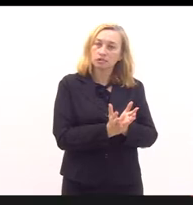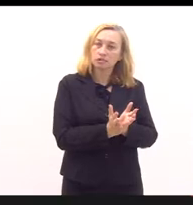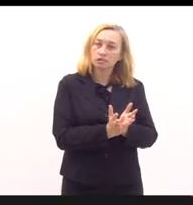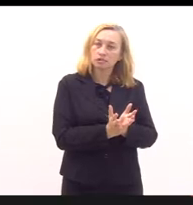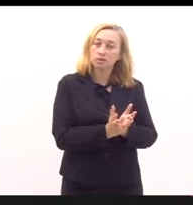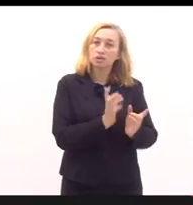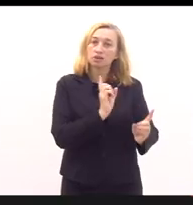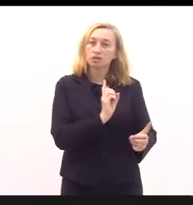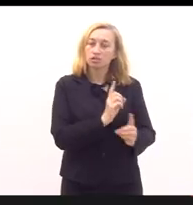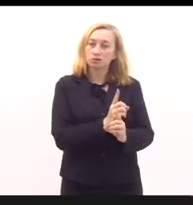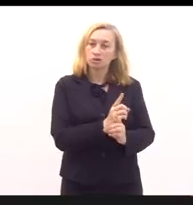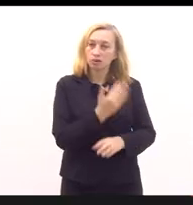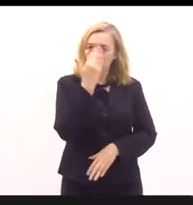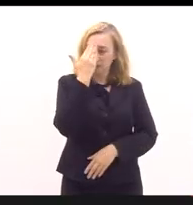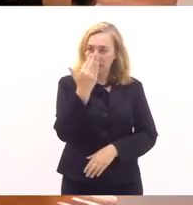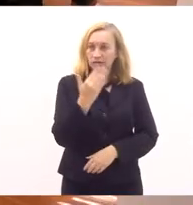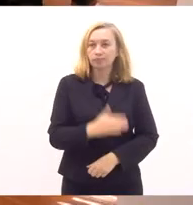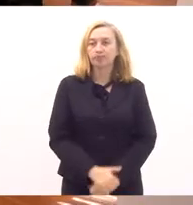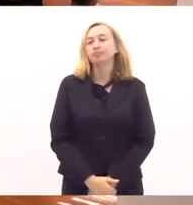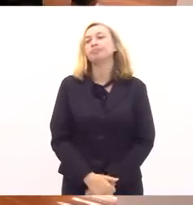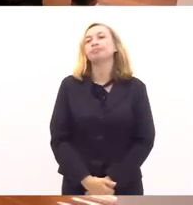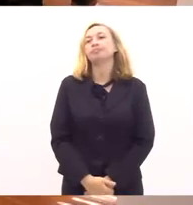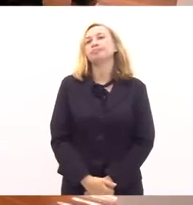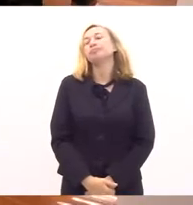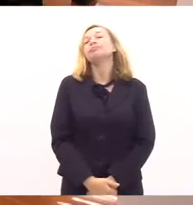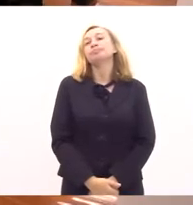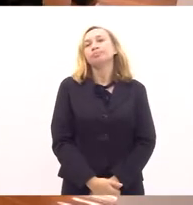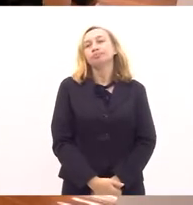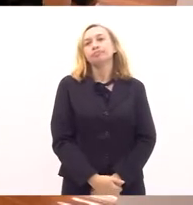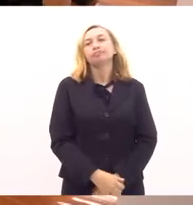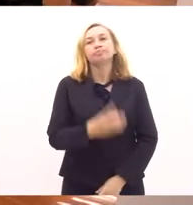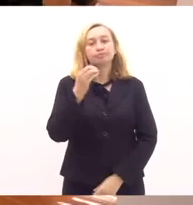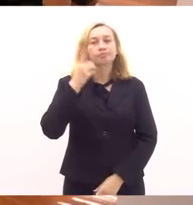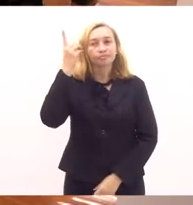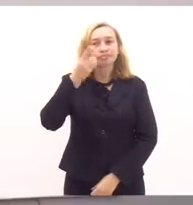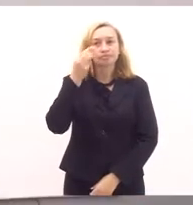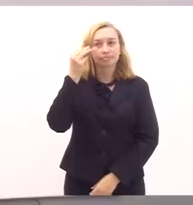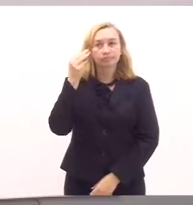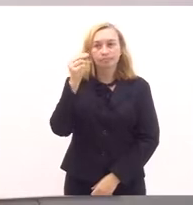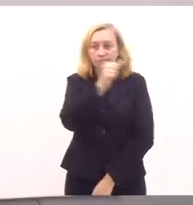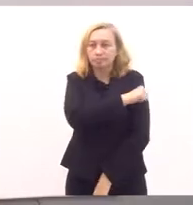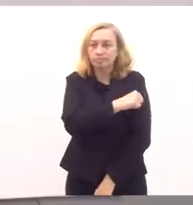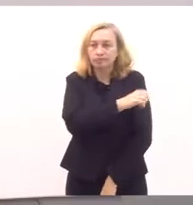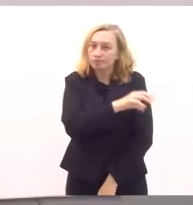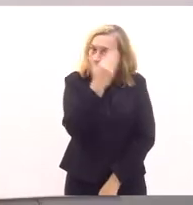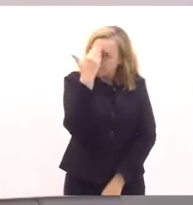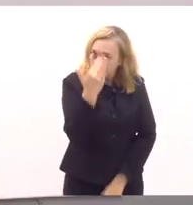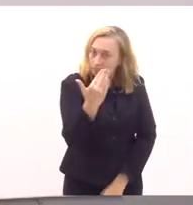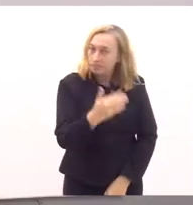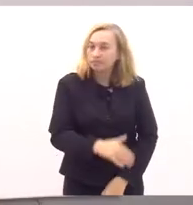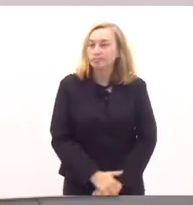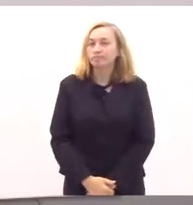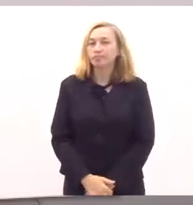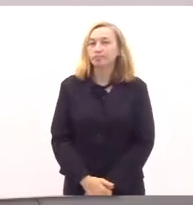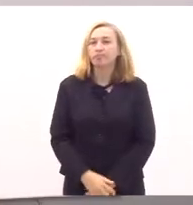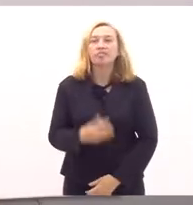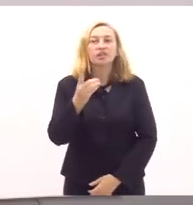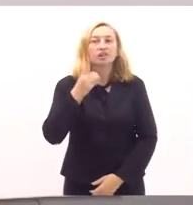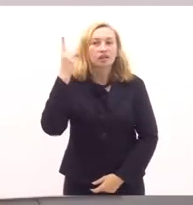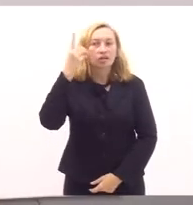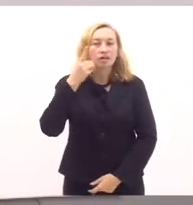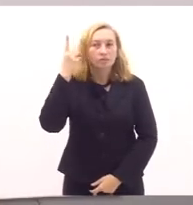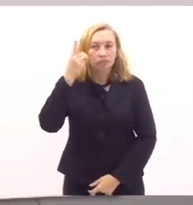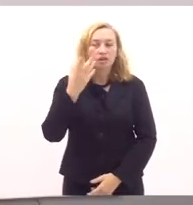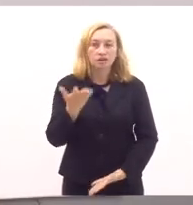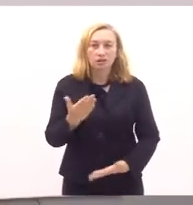se encontra, né? Obrigada. Obrigada, deputada enfermeira Rejane, também, né, uma deputada guerreira